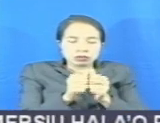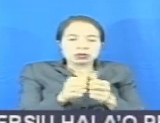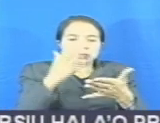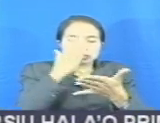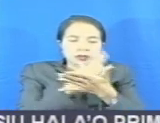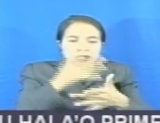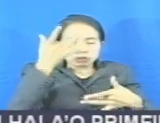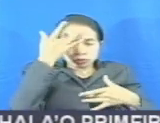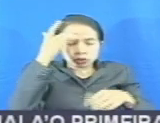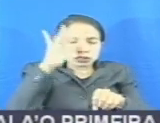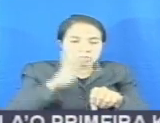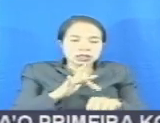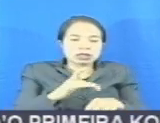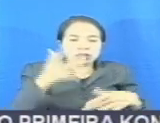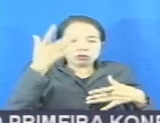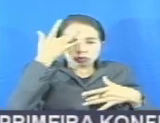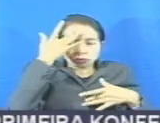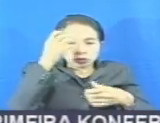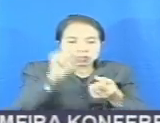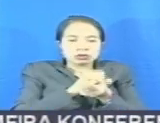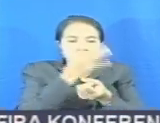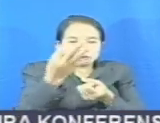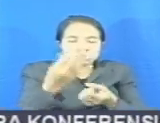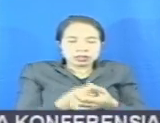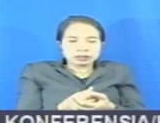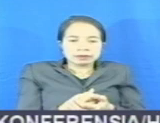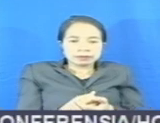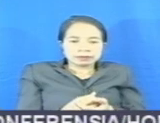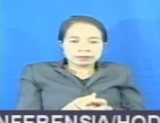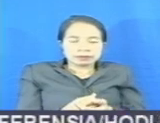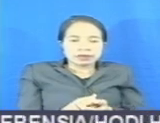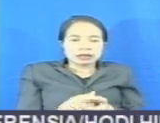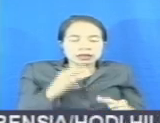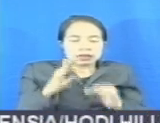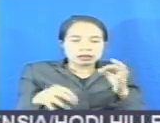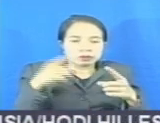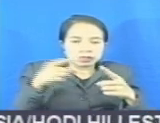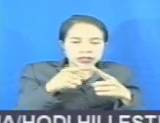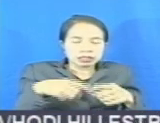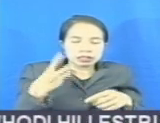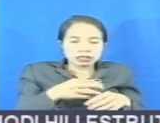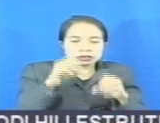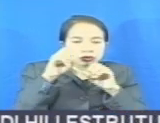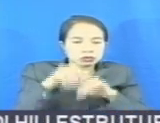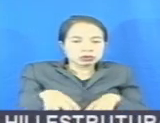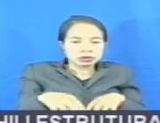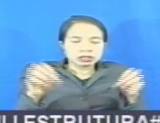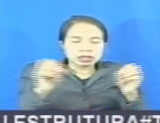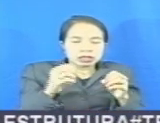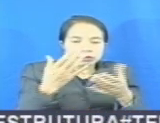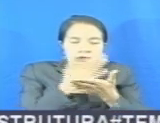moras dengue no mos combate virus 19 covid 19 se vai nere ita husik la